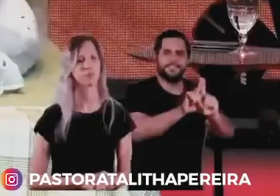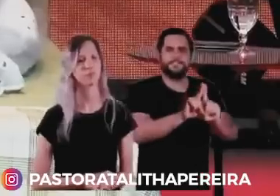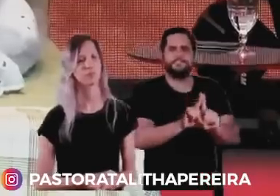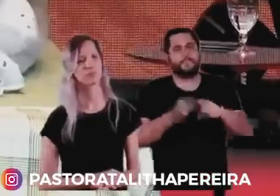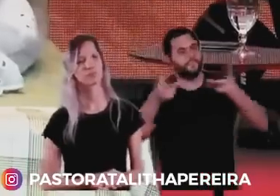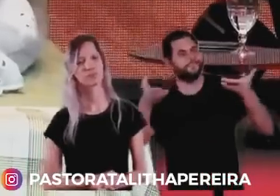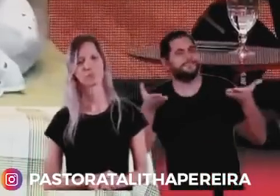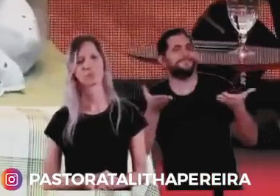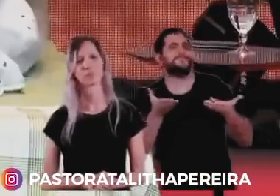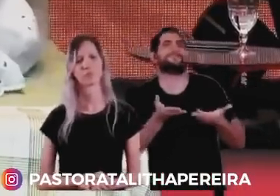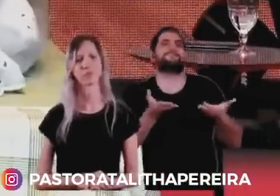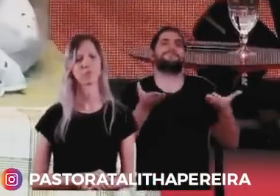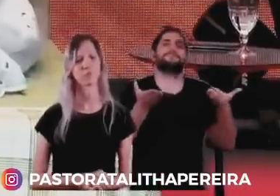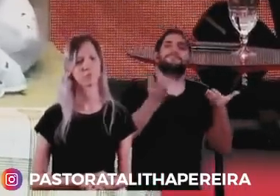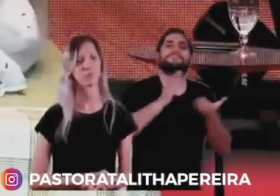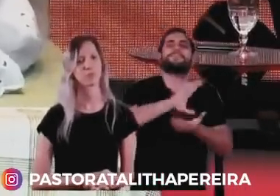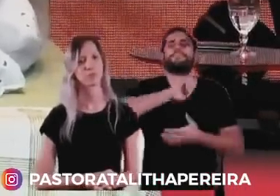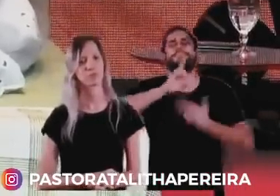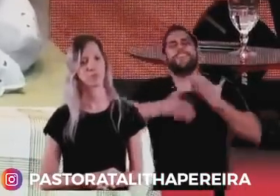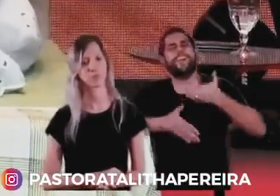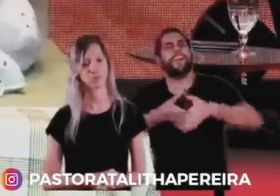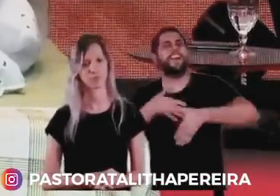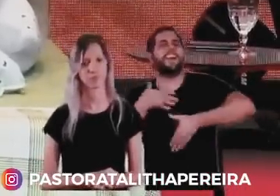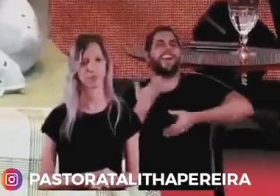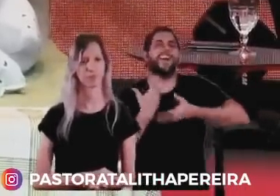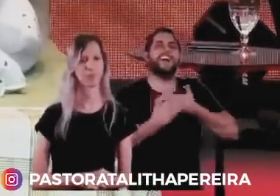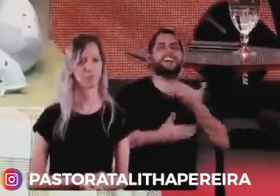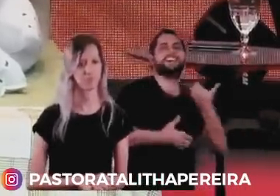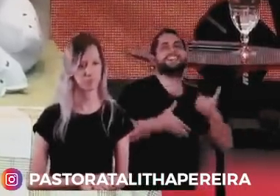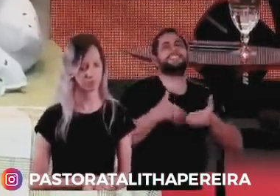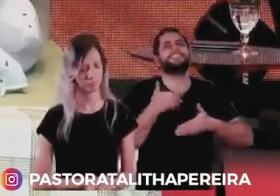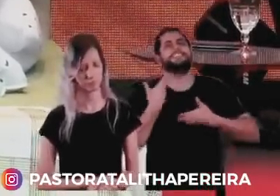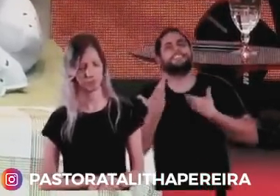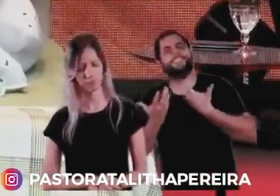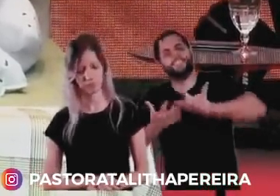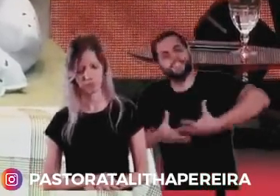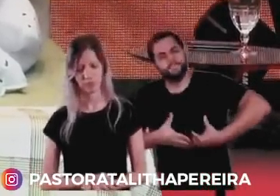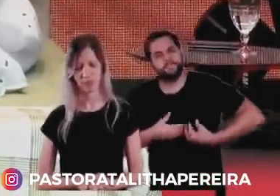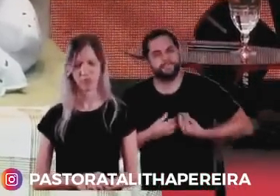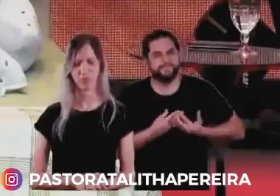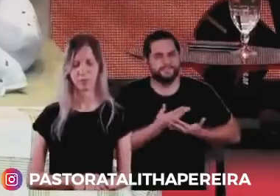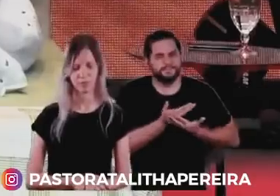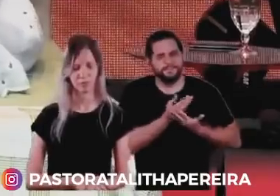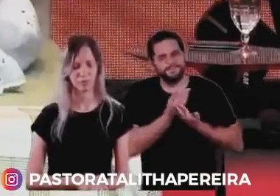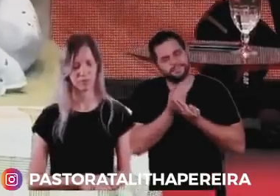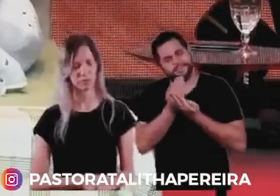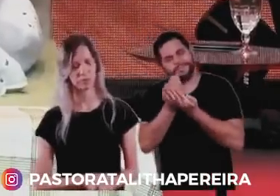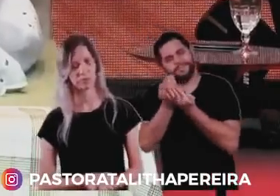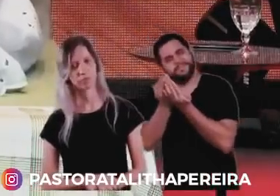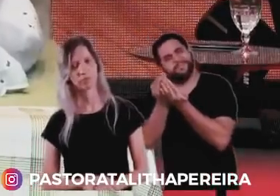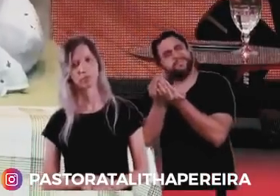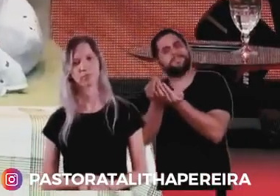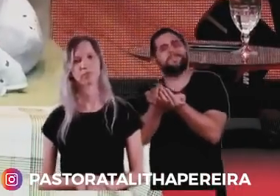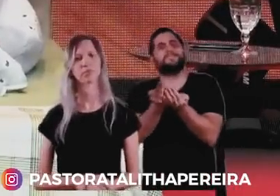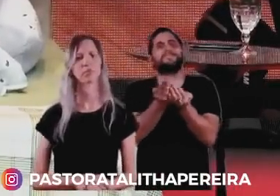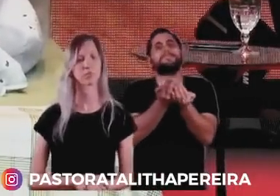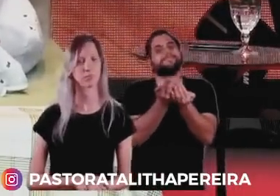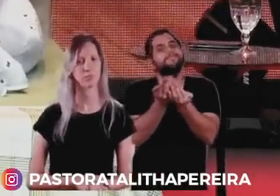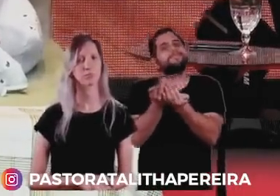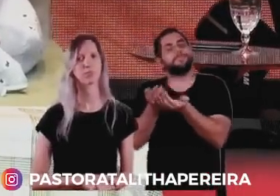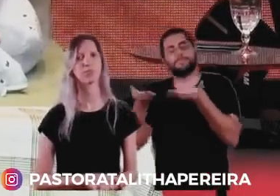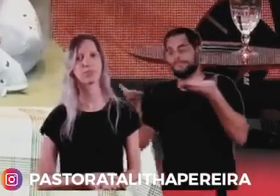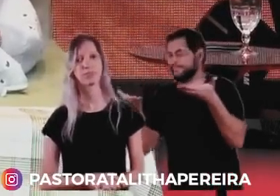Neste dia de alegria, eu te dou meu coração